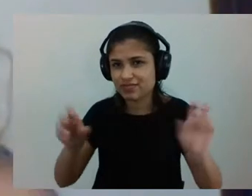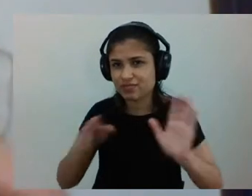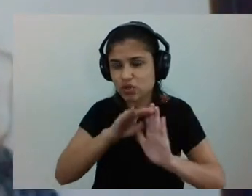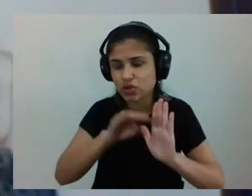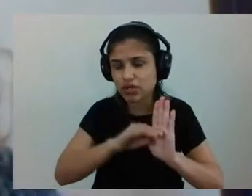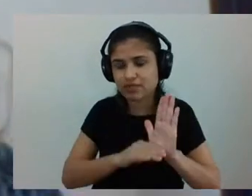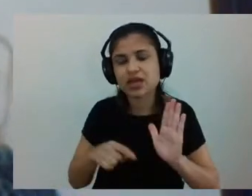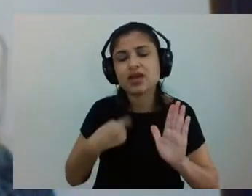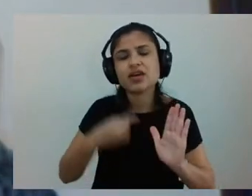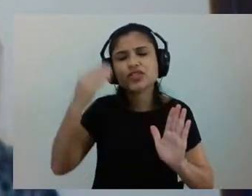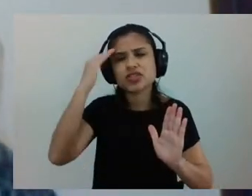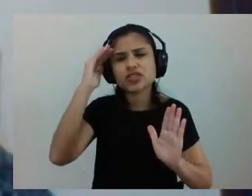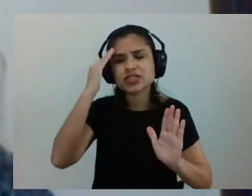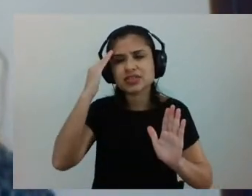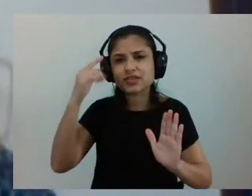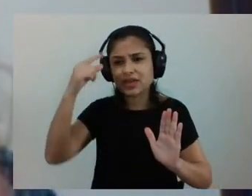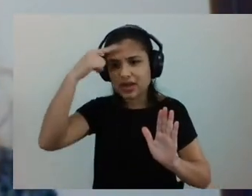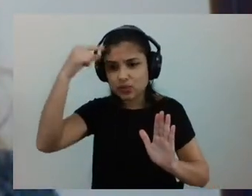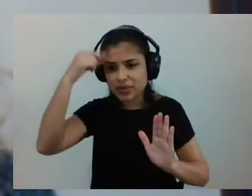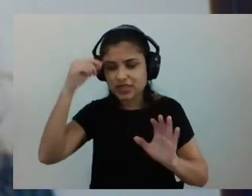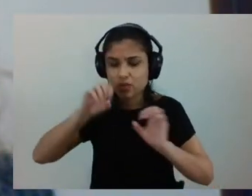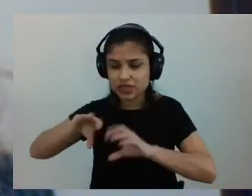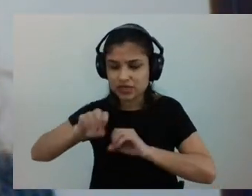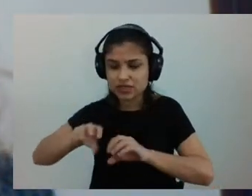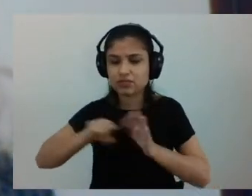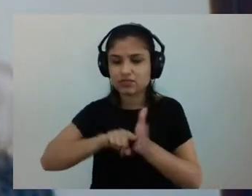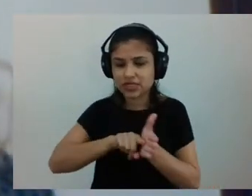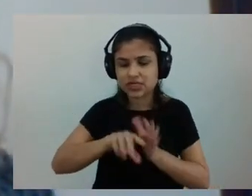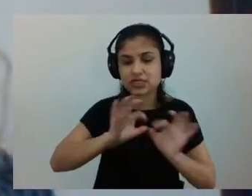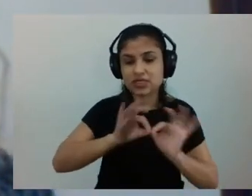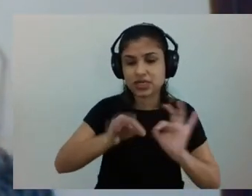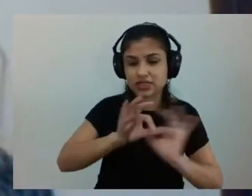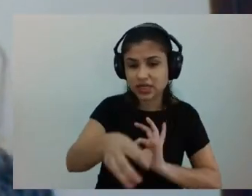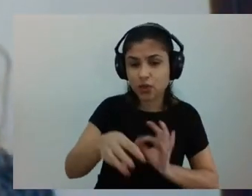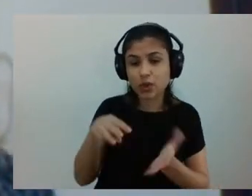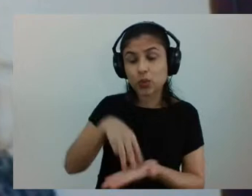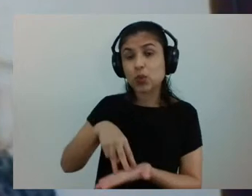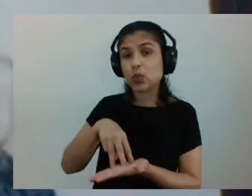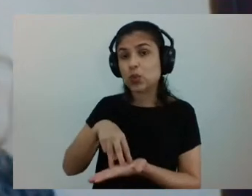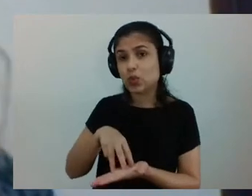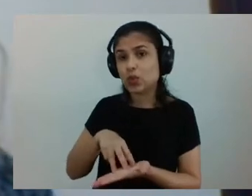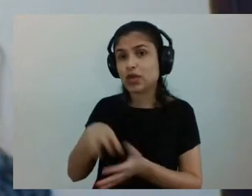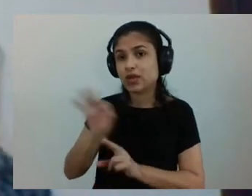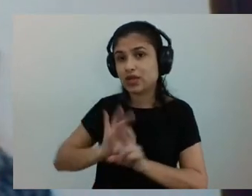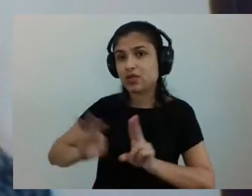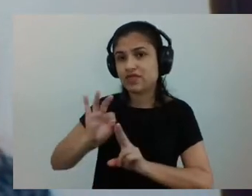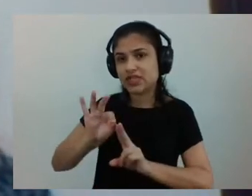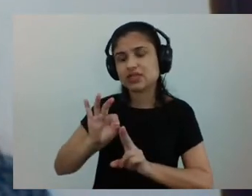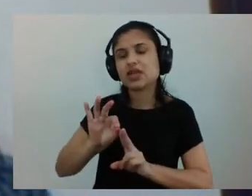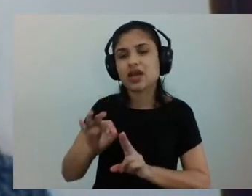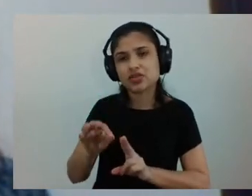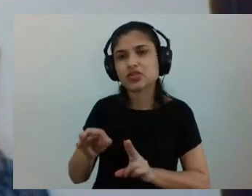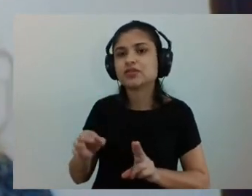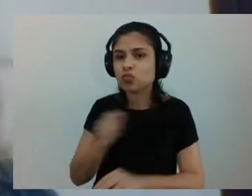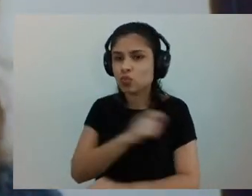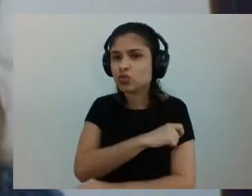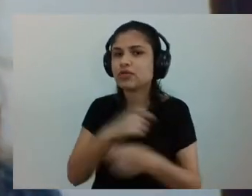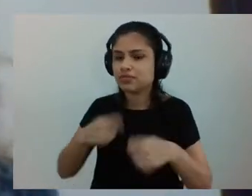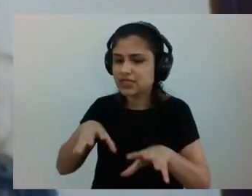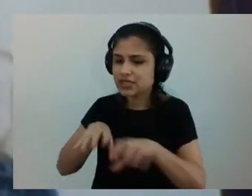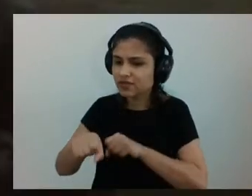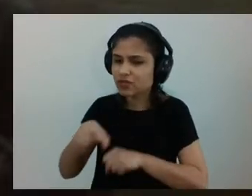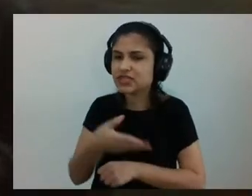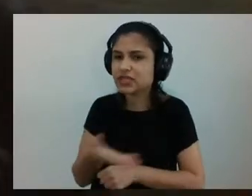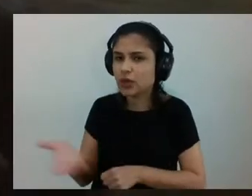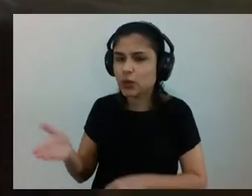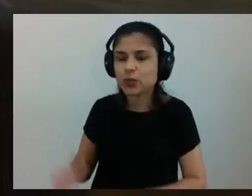o ensino, pesquisa e extensão é o tripé da universidade, querendo que nossos estudantes tenham essa formação. Obrigada.